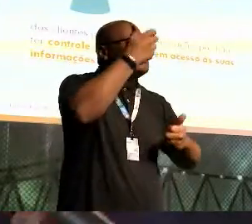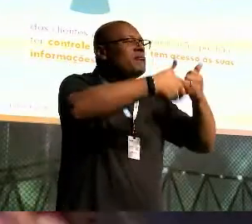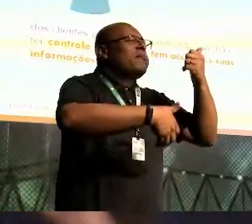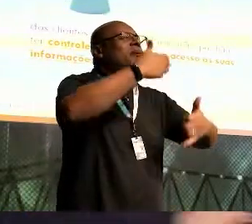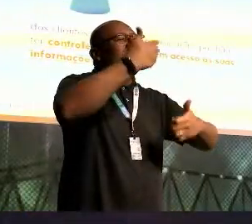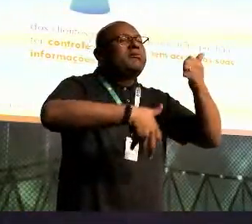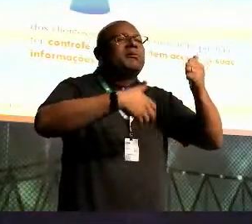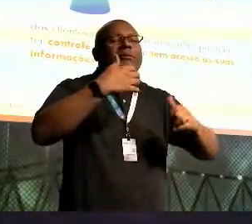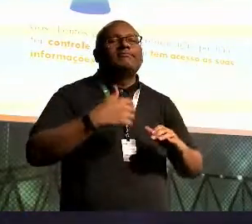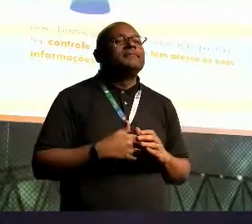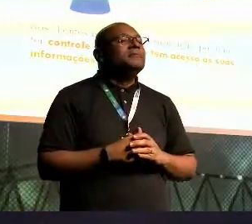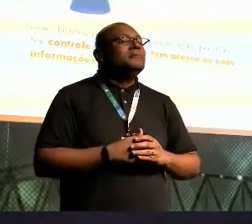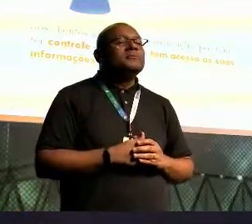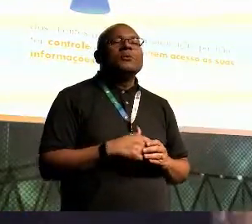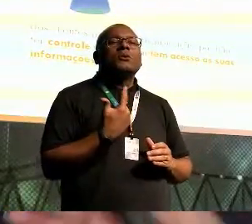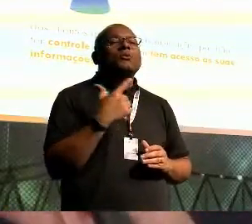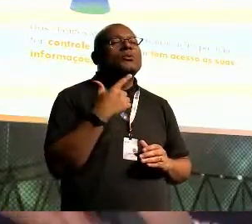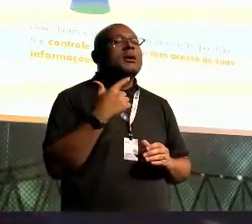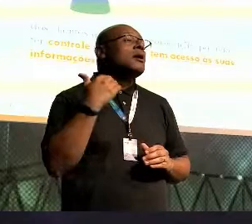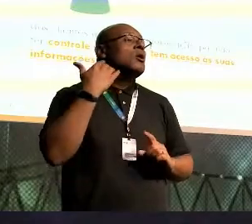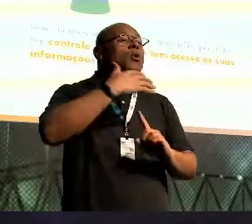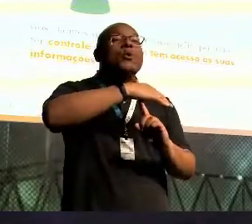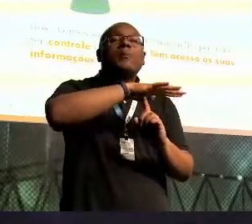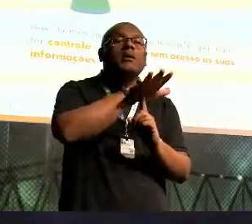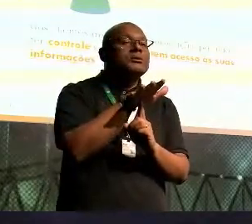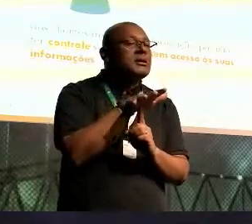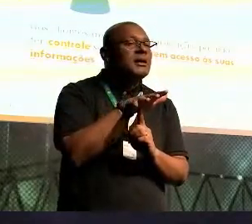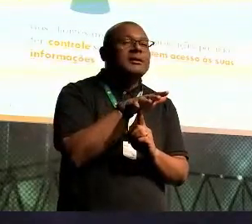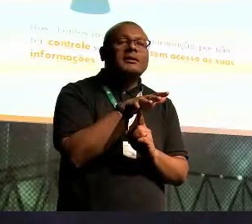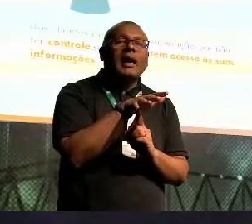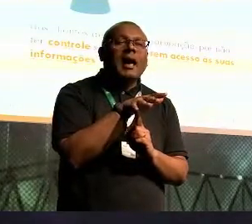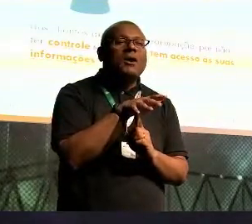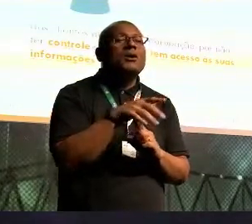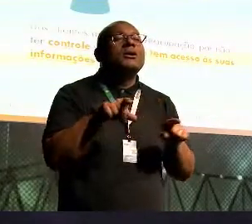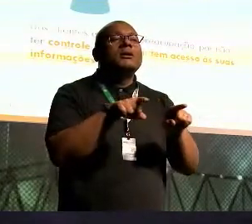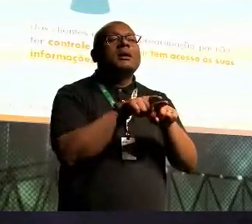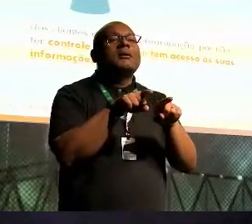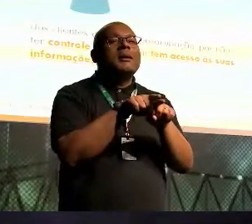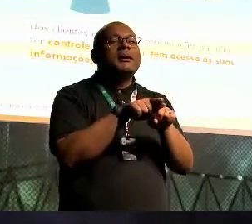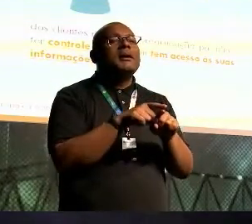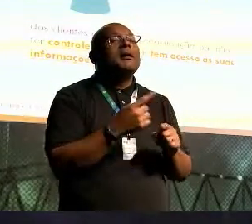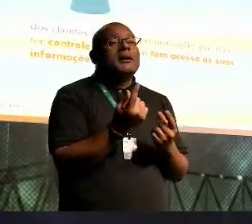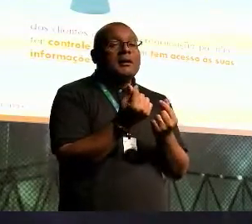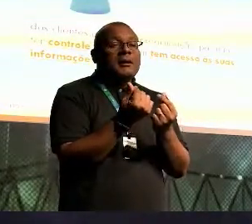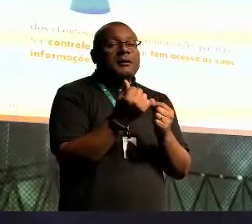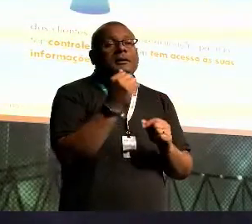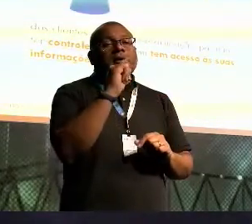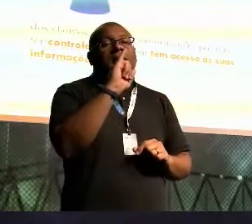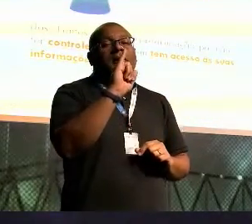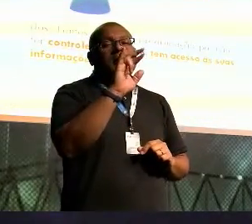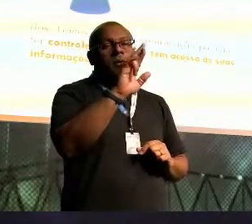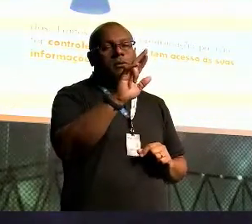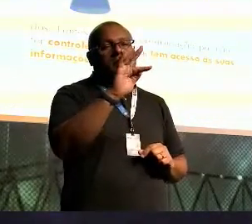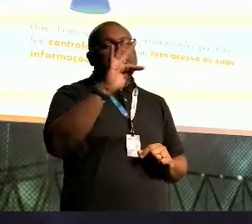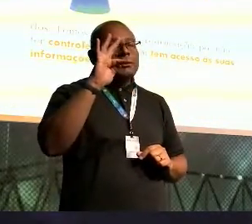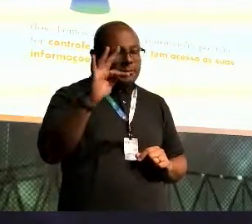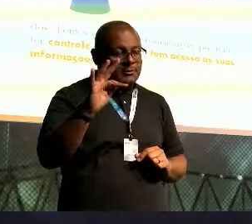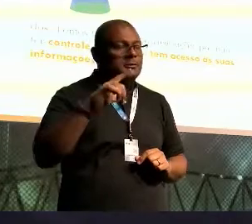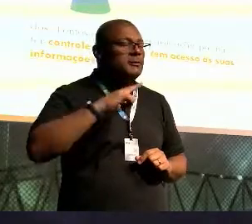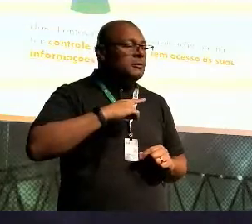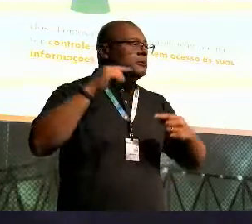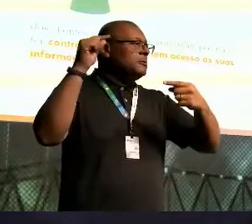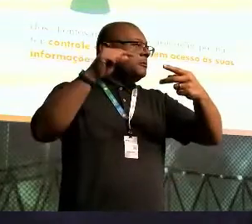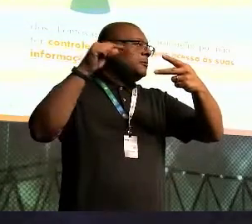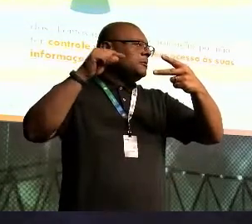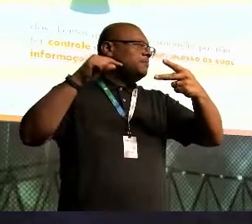vazamento um dia, não vai para o Banco Central, não é usado para imposto de renda. Tem todos esses paradigmas, a gente vê várias